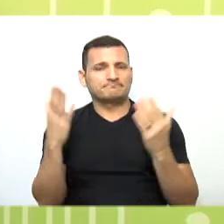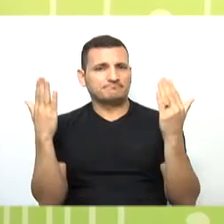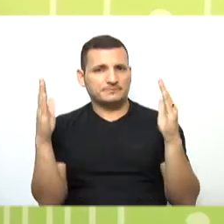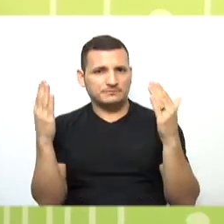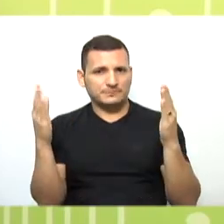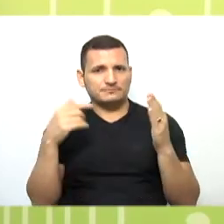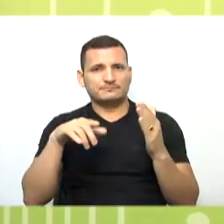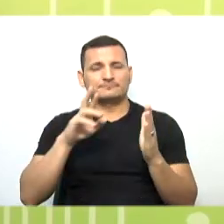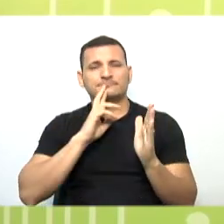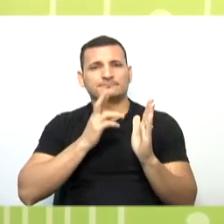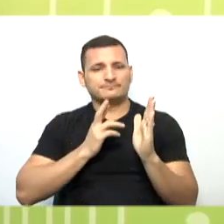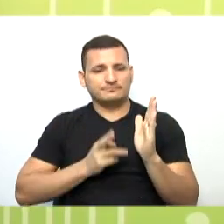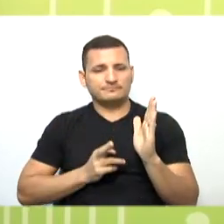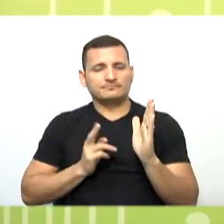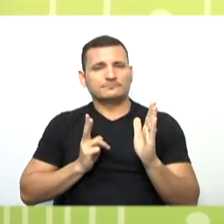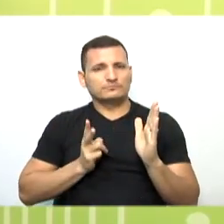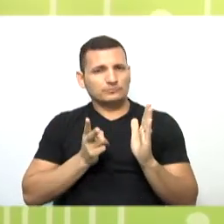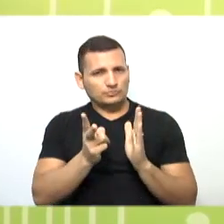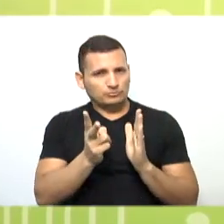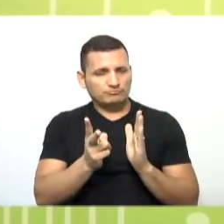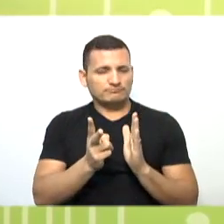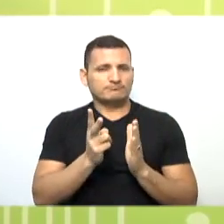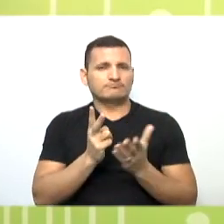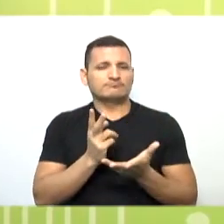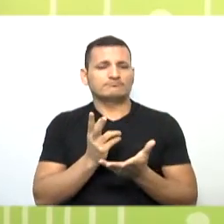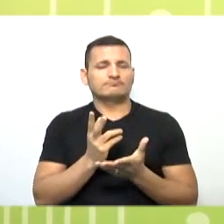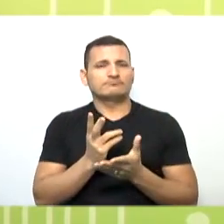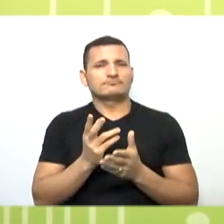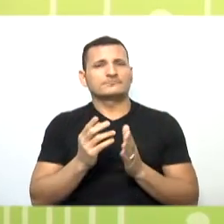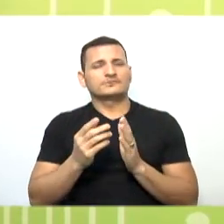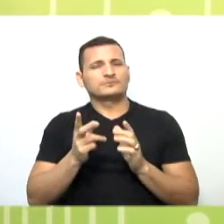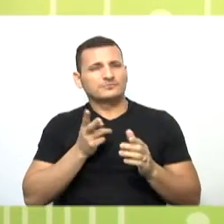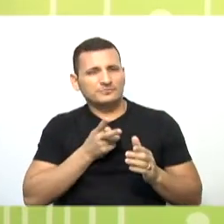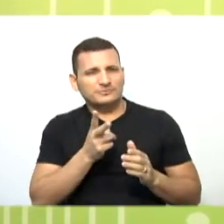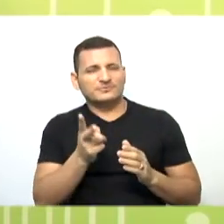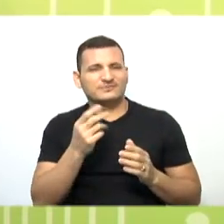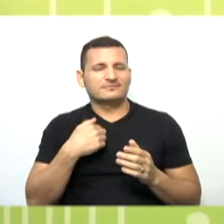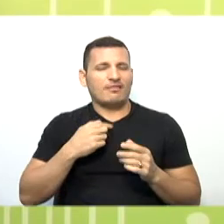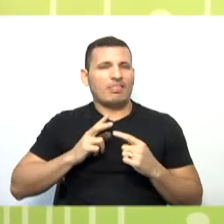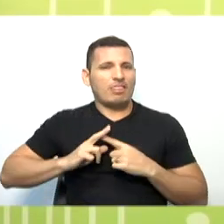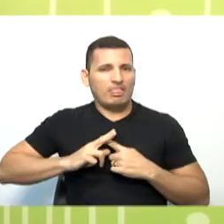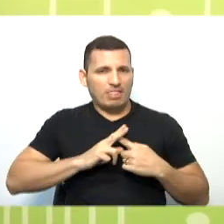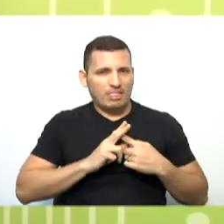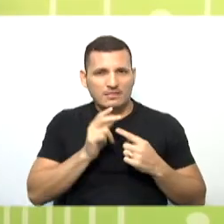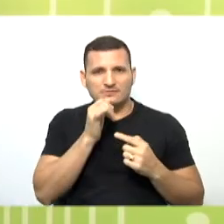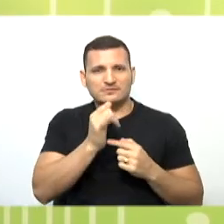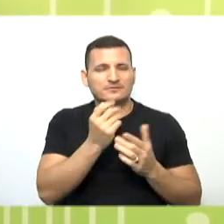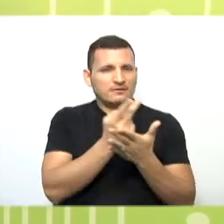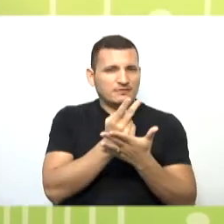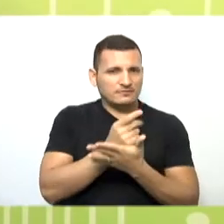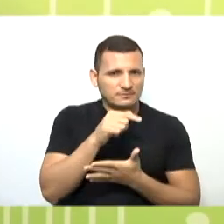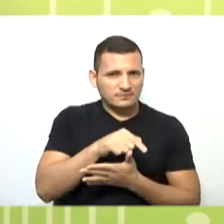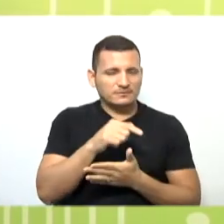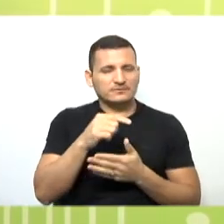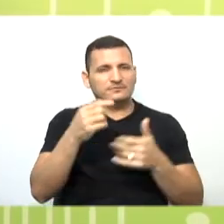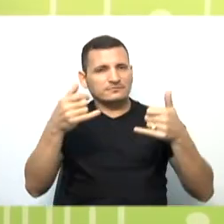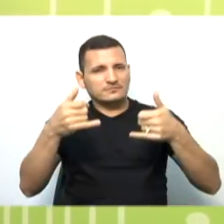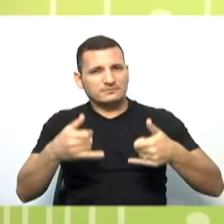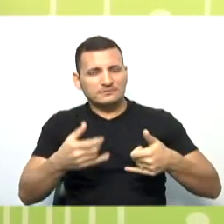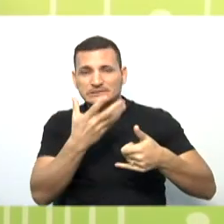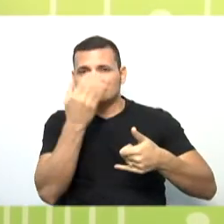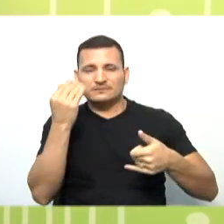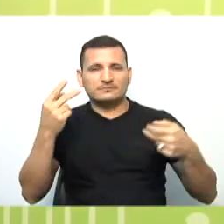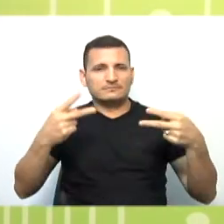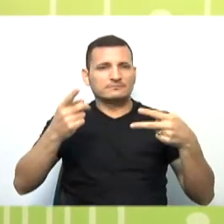pelas respostas. Continue assim, continue me corrigindo se eu estiver errando aqui o código ou esquecendo de fechar